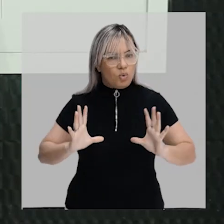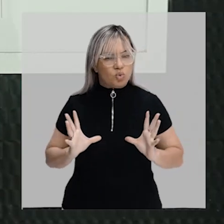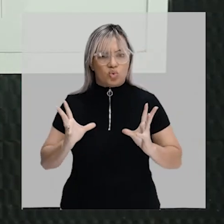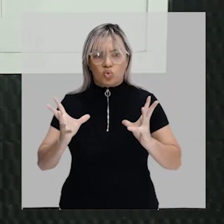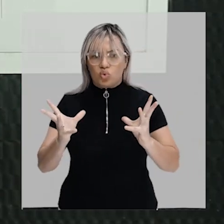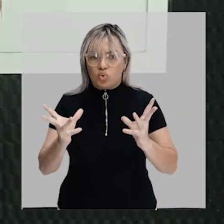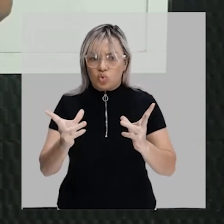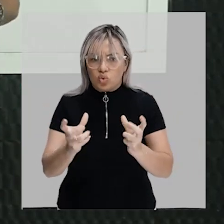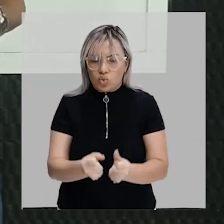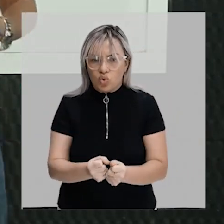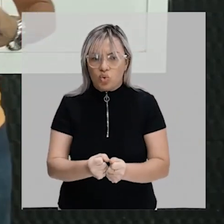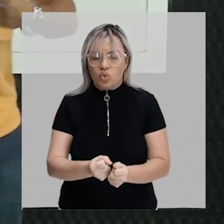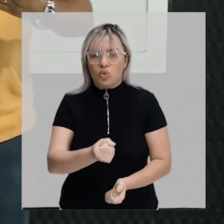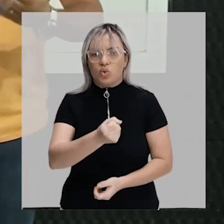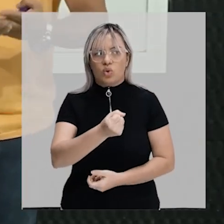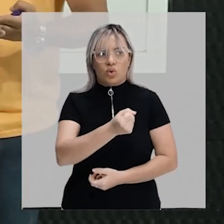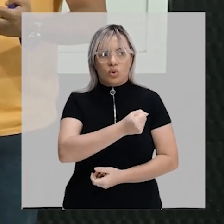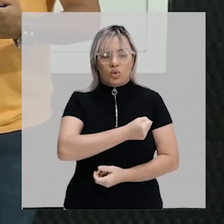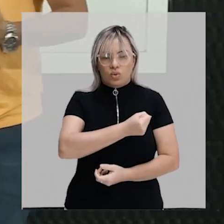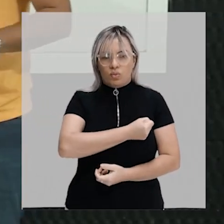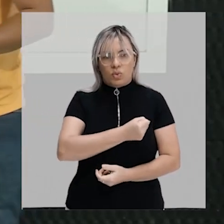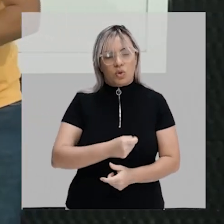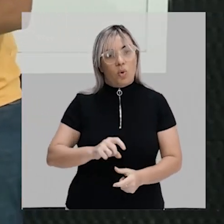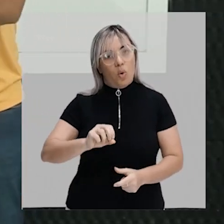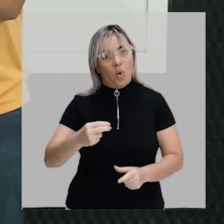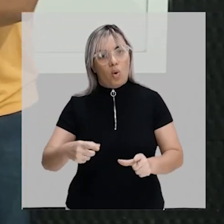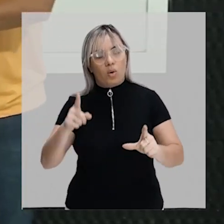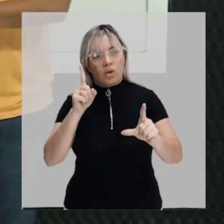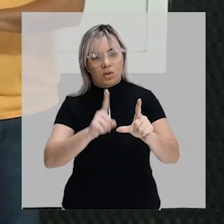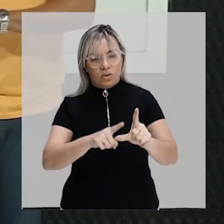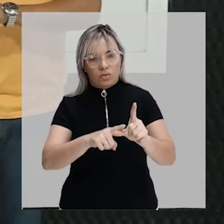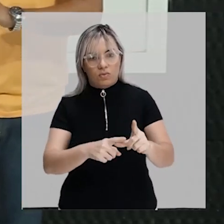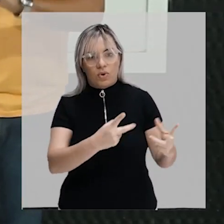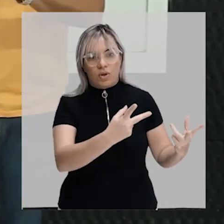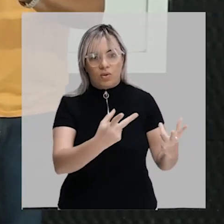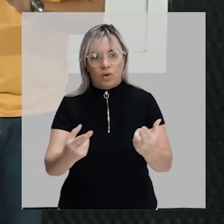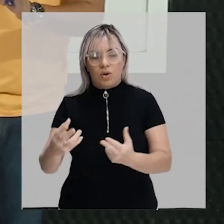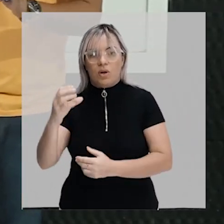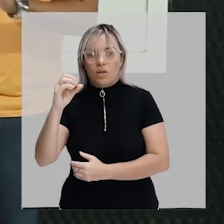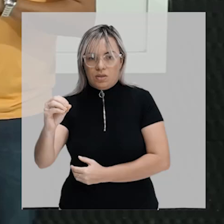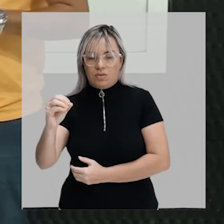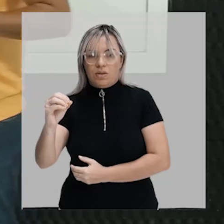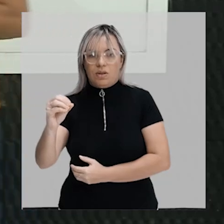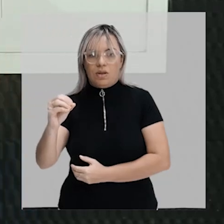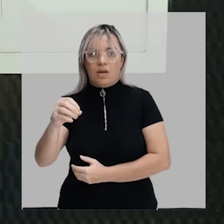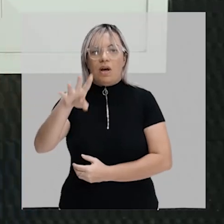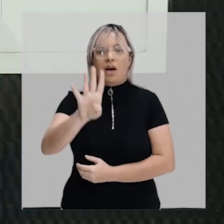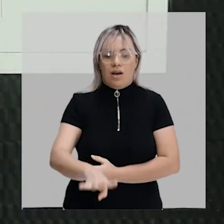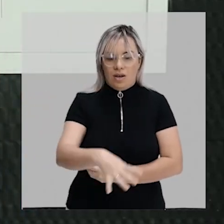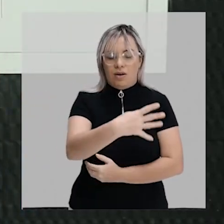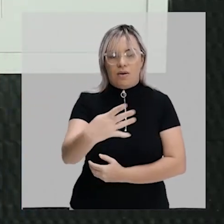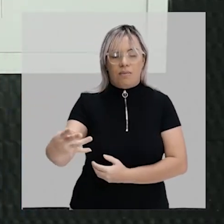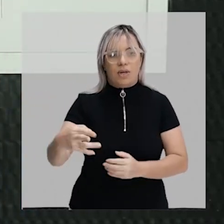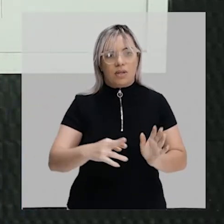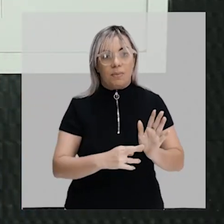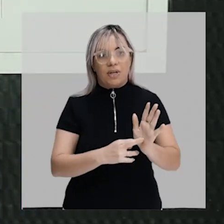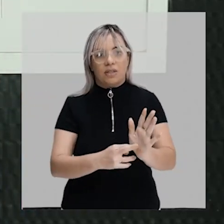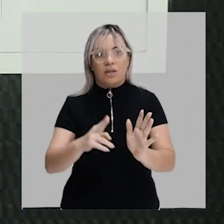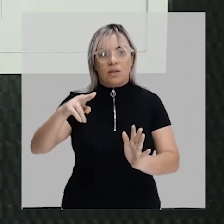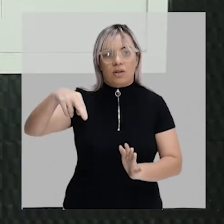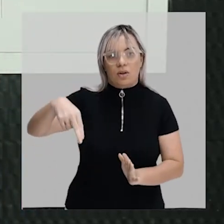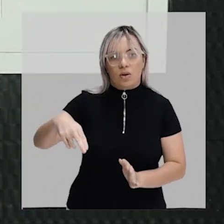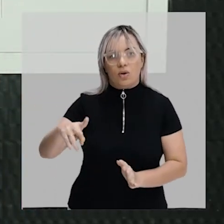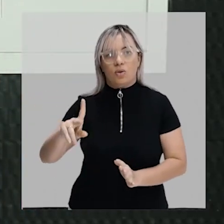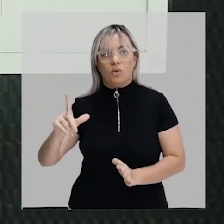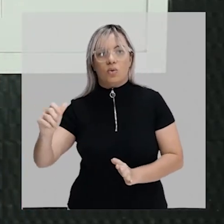compõem essa Matriz forem zero aí você tá diante aí de uma matriz nula tá então por exemplo tem